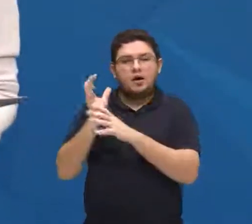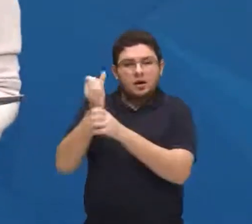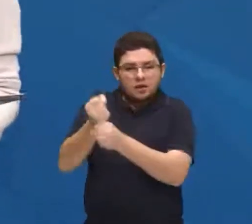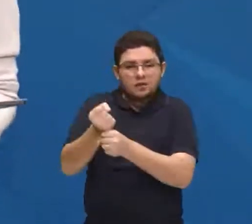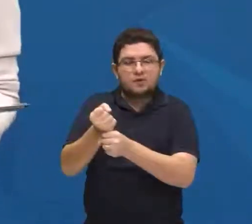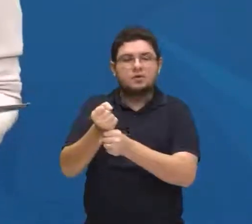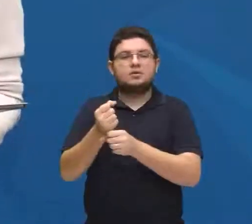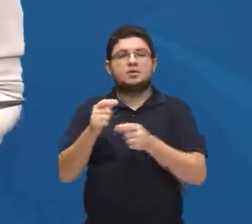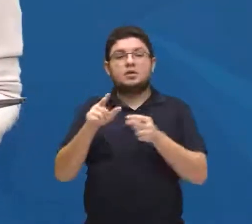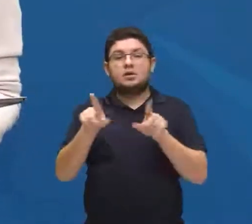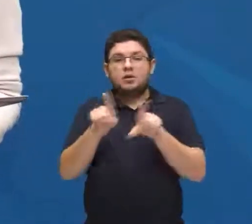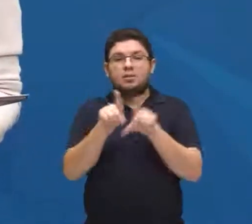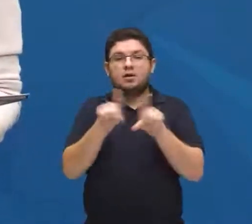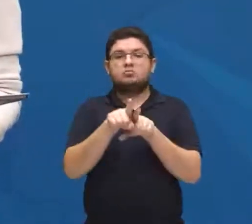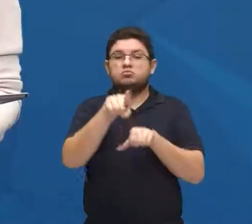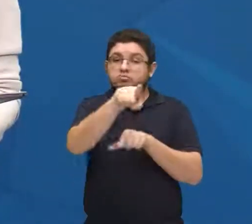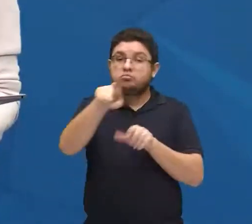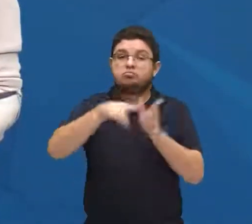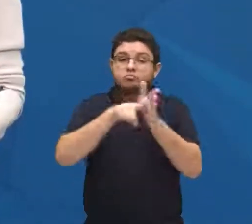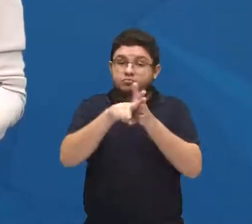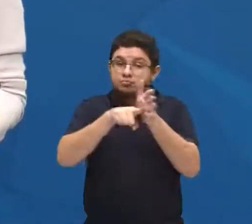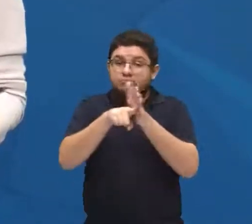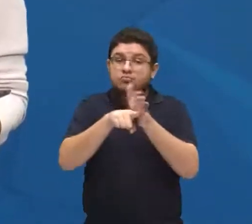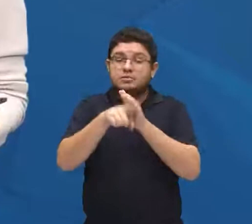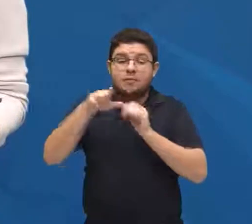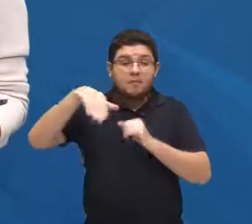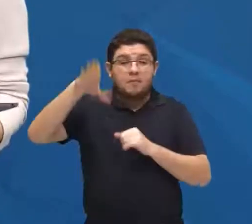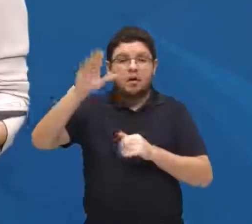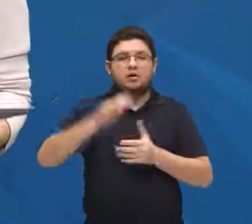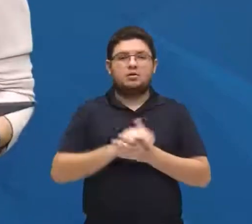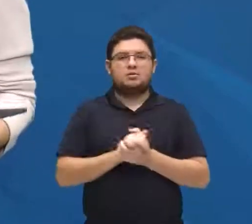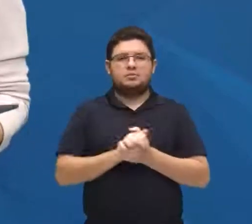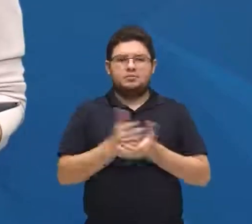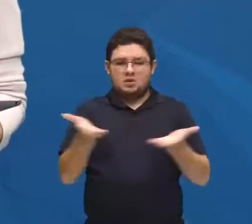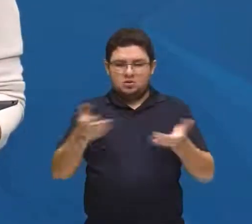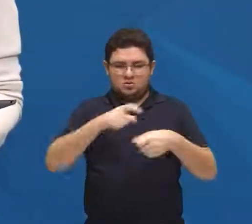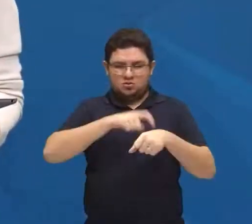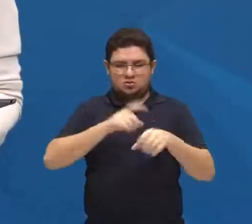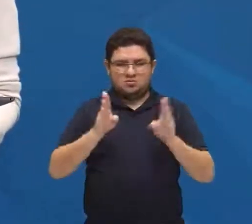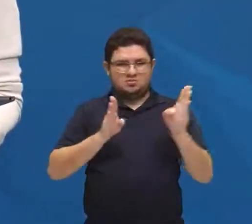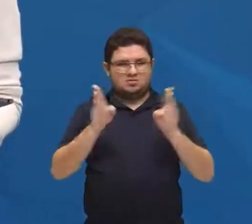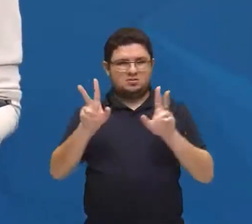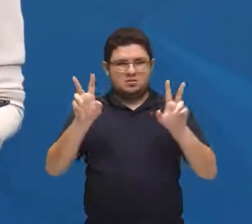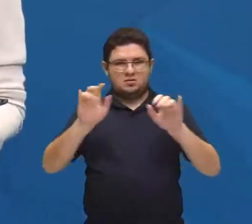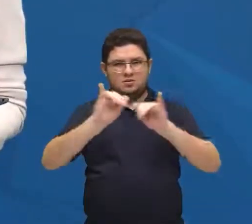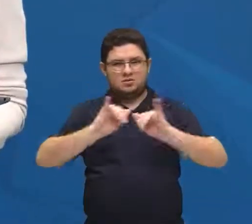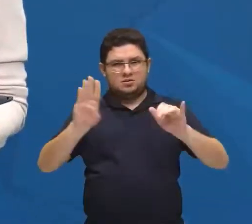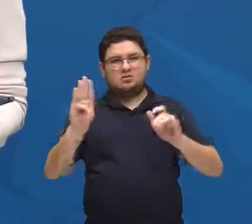início, pesquisem mais, tá bom? Esse foi o nosso tema de hoje. Eu me